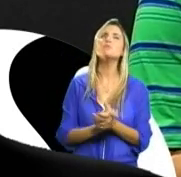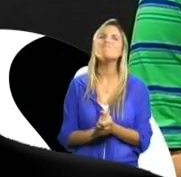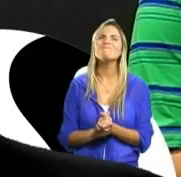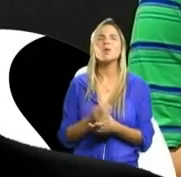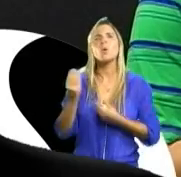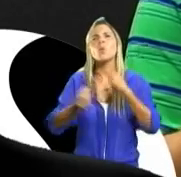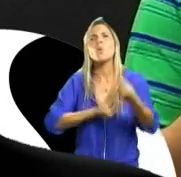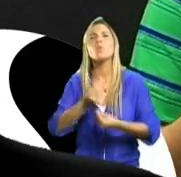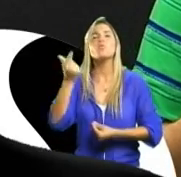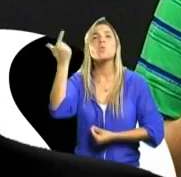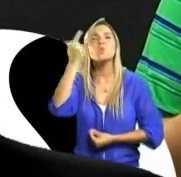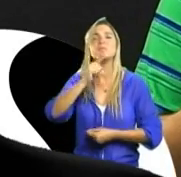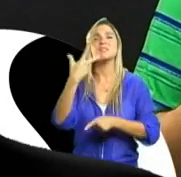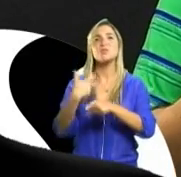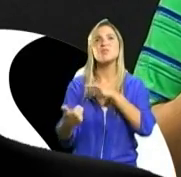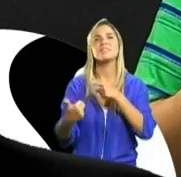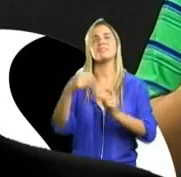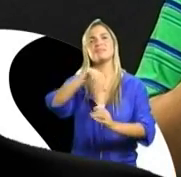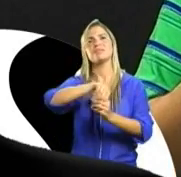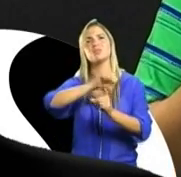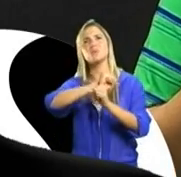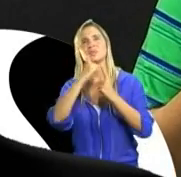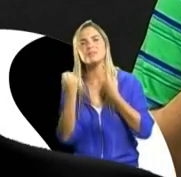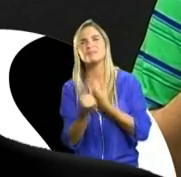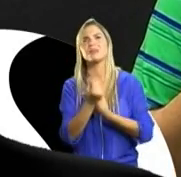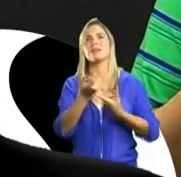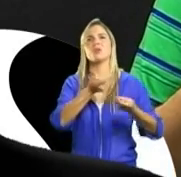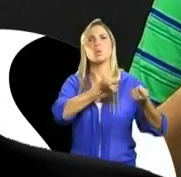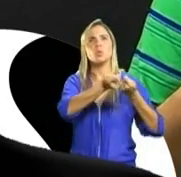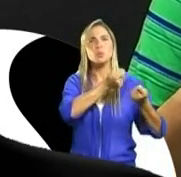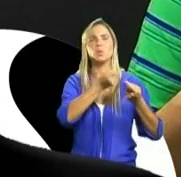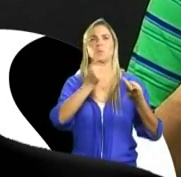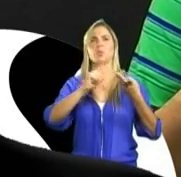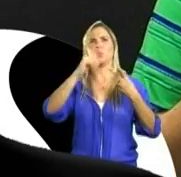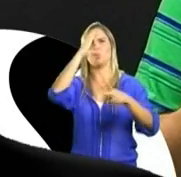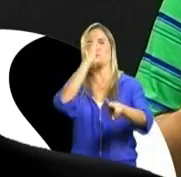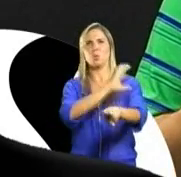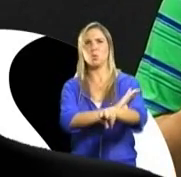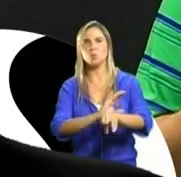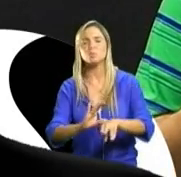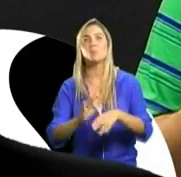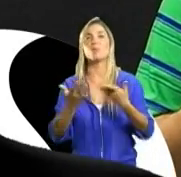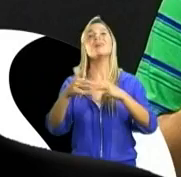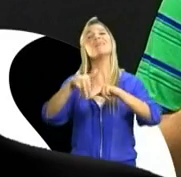desafios sociais, ou desafios econômicos, ou desafios culturais, que